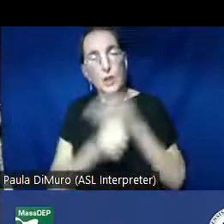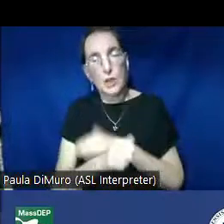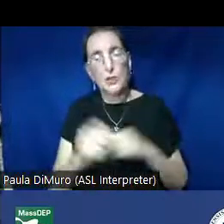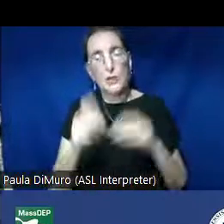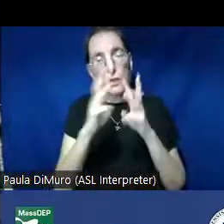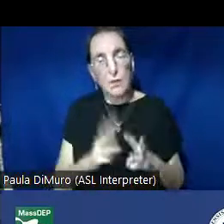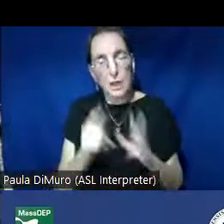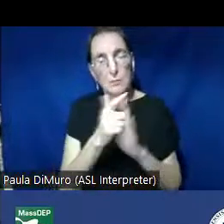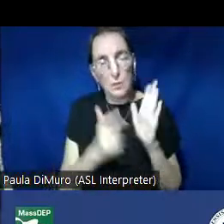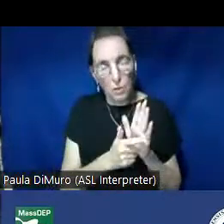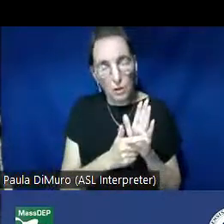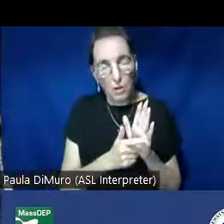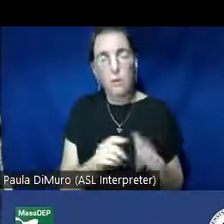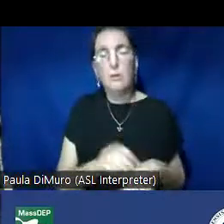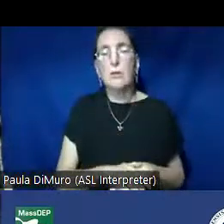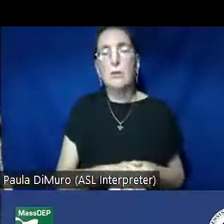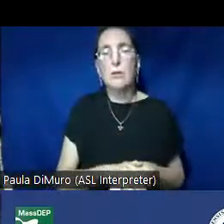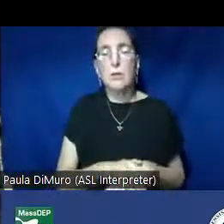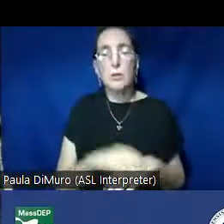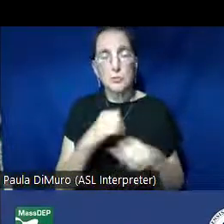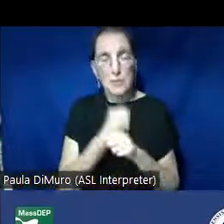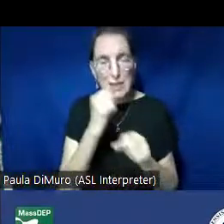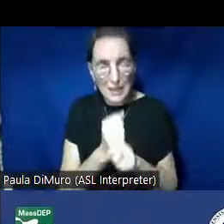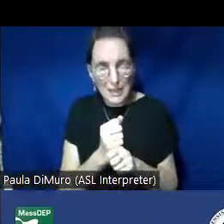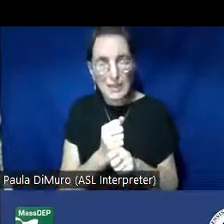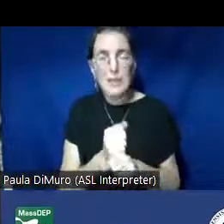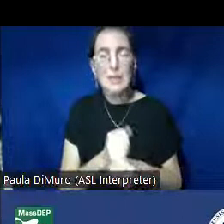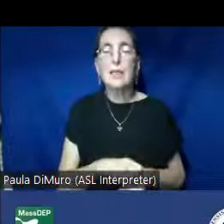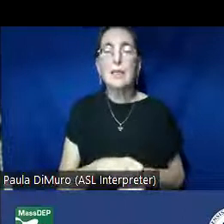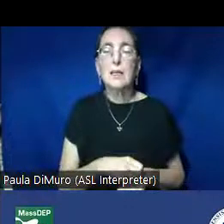é requisito de common law, né, cria